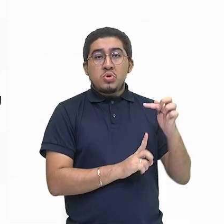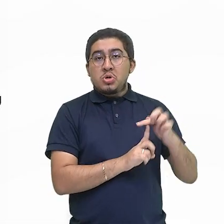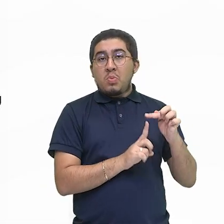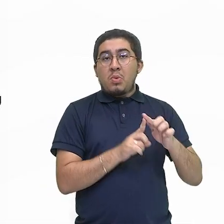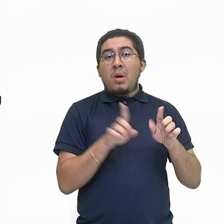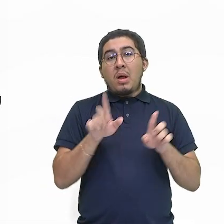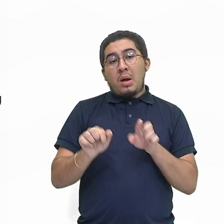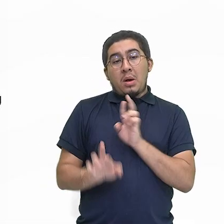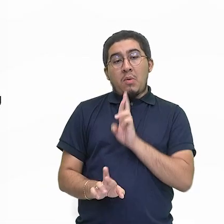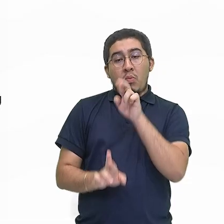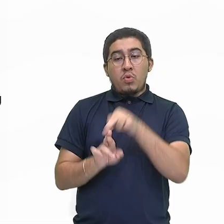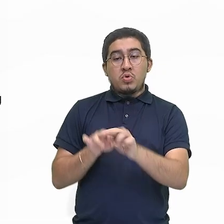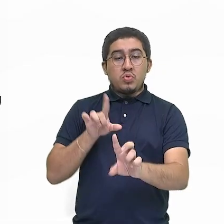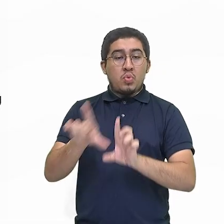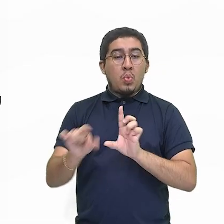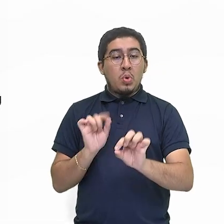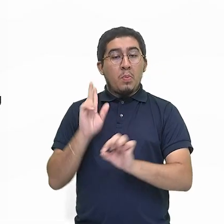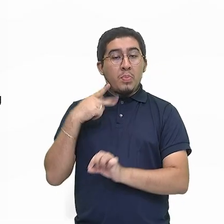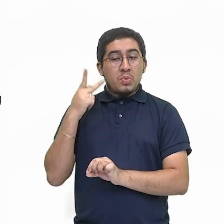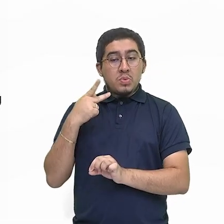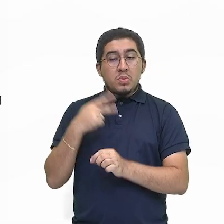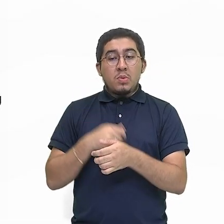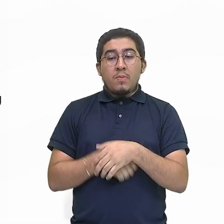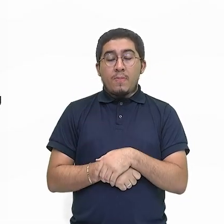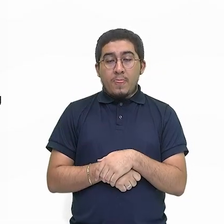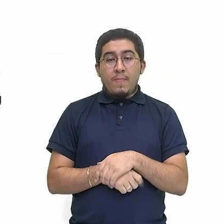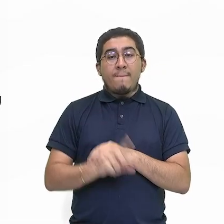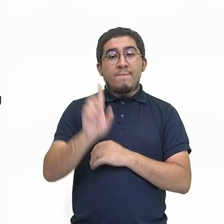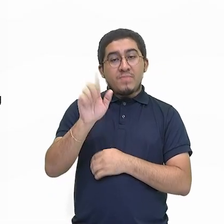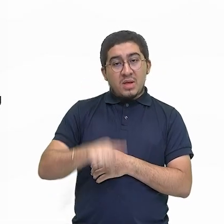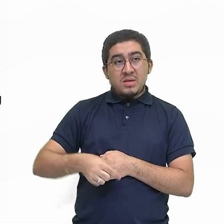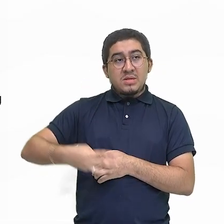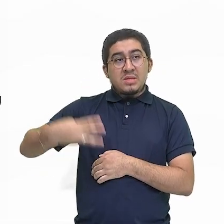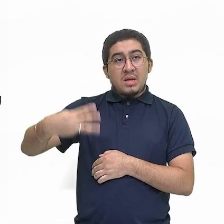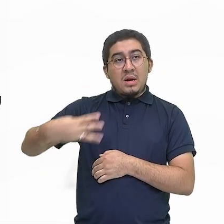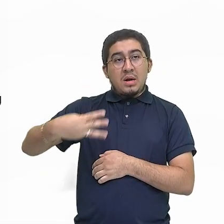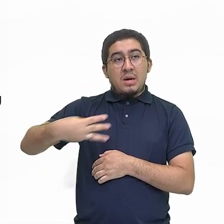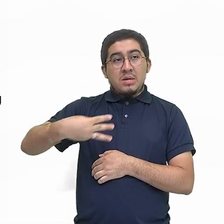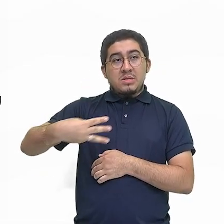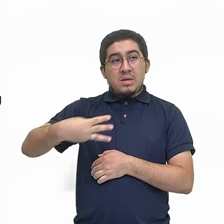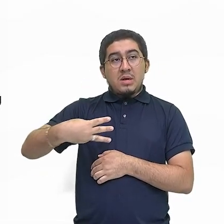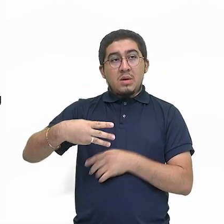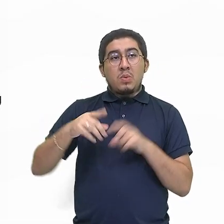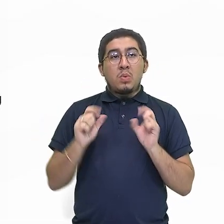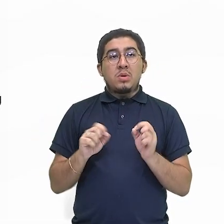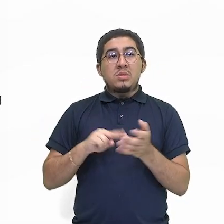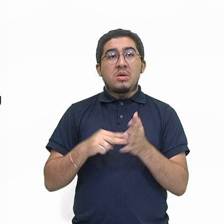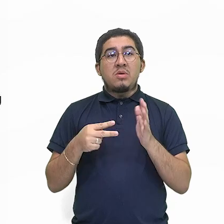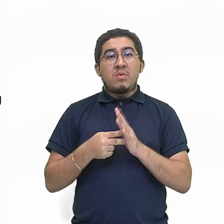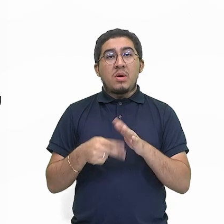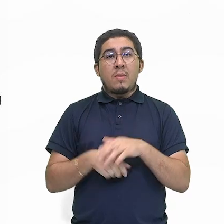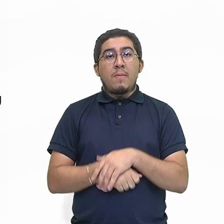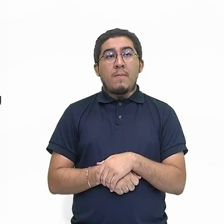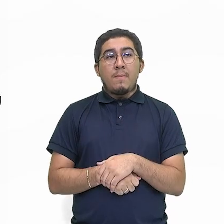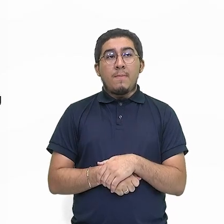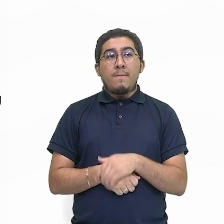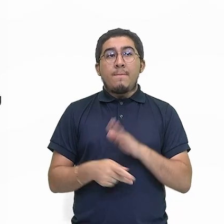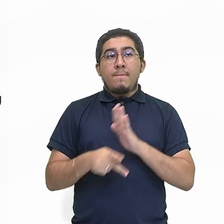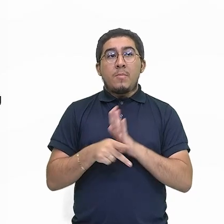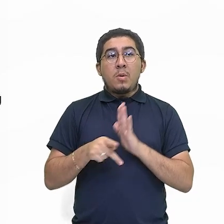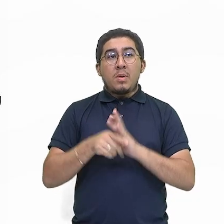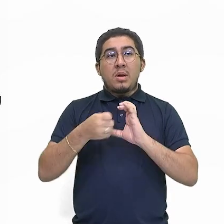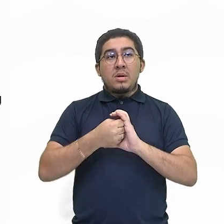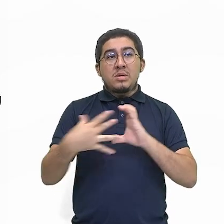escolhas políticas. Neste estágio, que é o nível 3 de decisão, em que as preferências